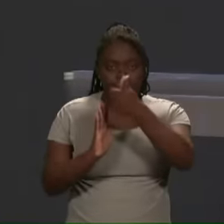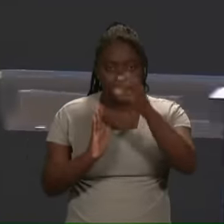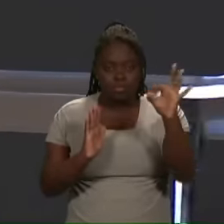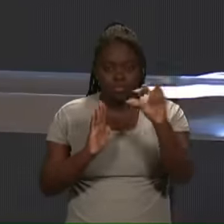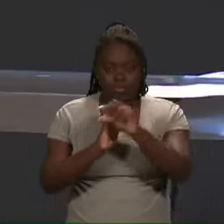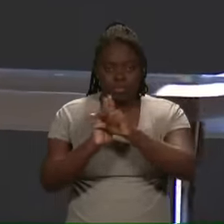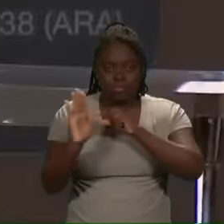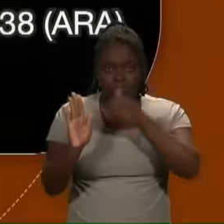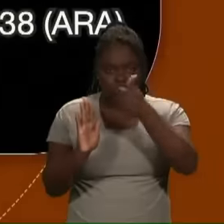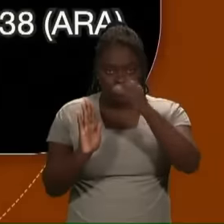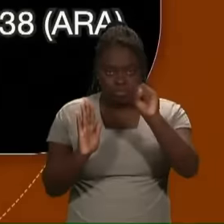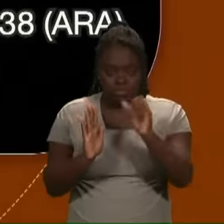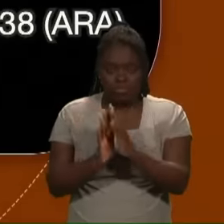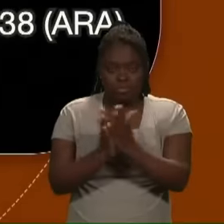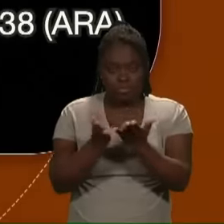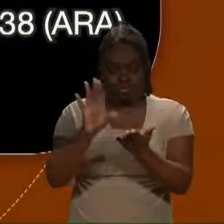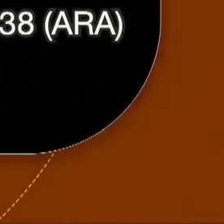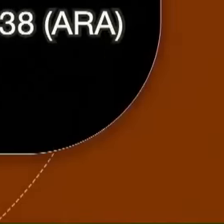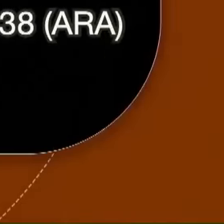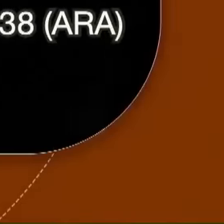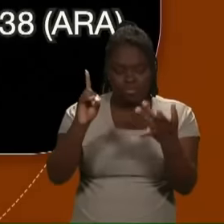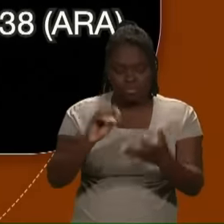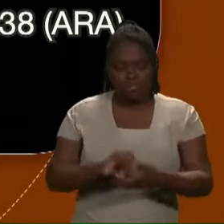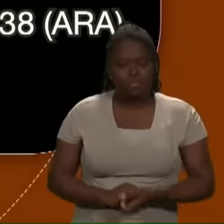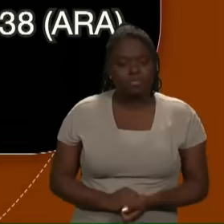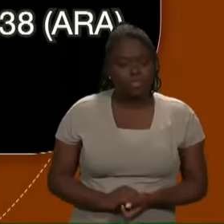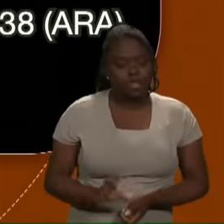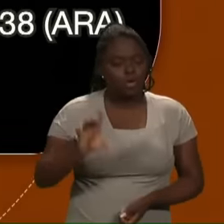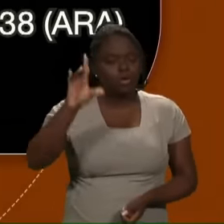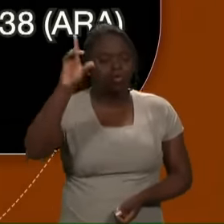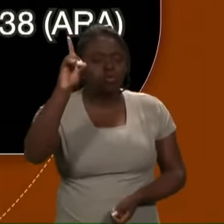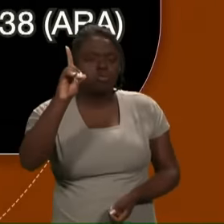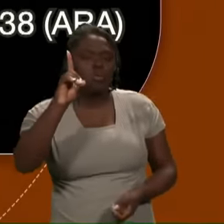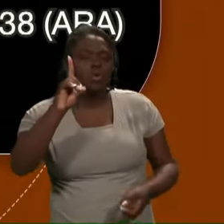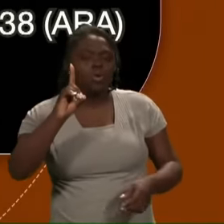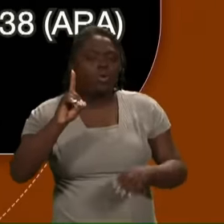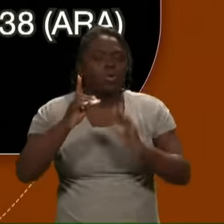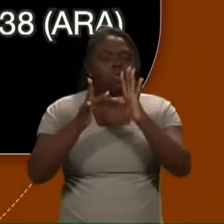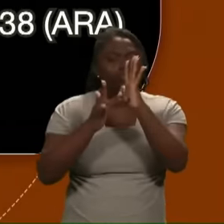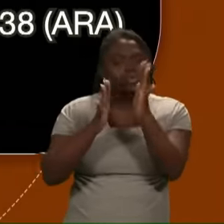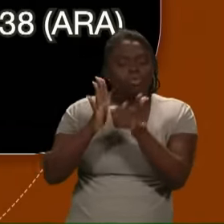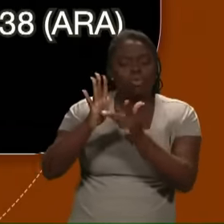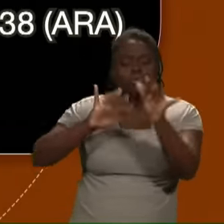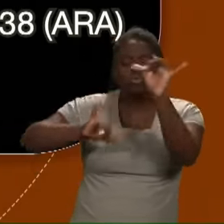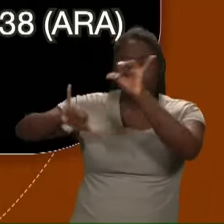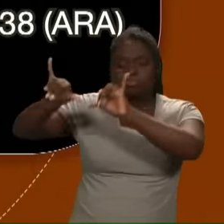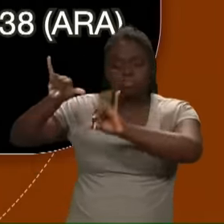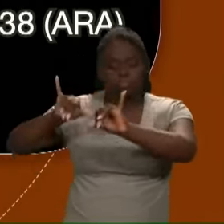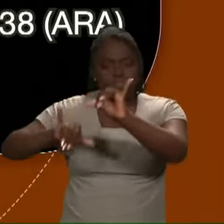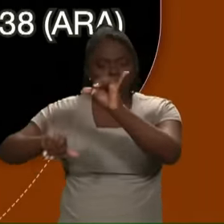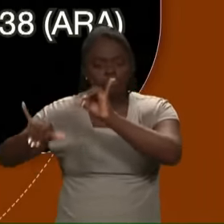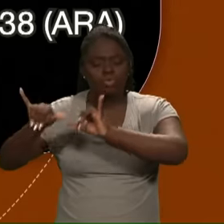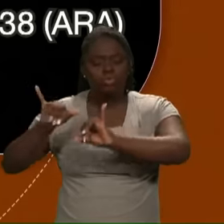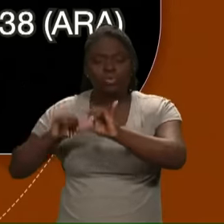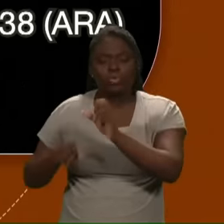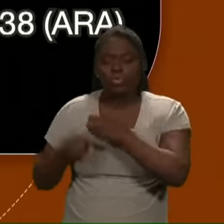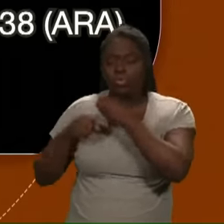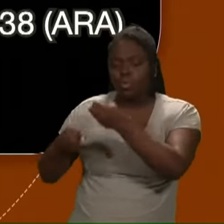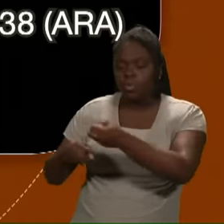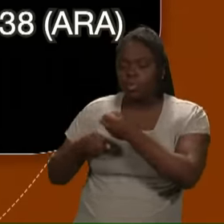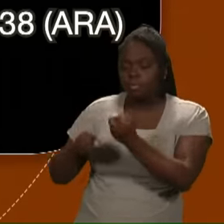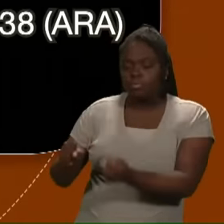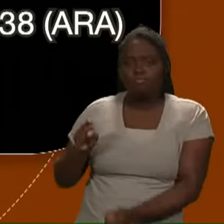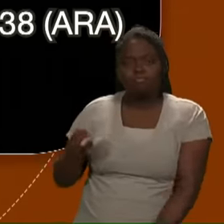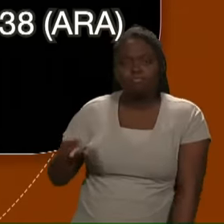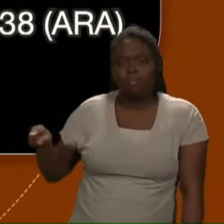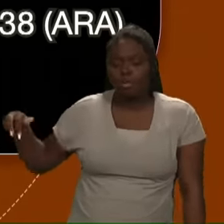palavra do Senhor diz assim: como Deus ungiu a Jesus de Nazaré com o Espírito Santo e com poder, o qual andou por toda parte